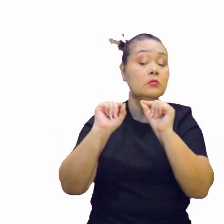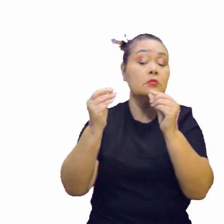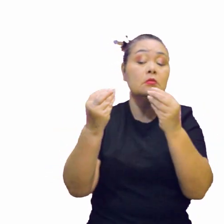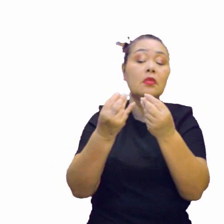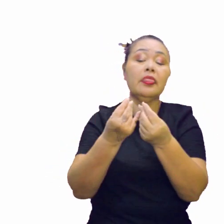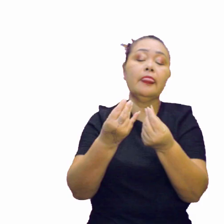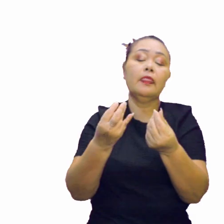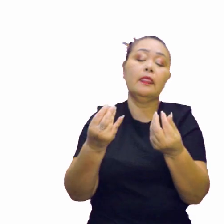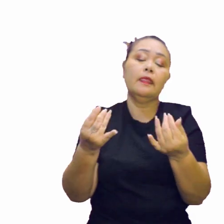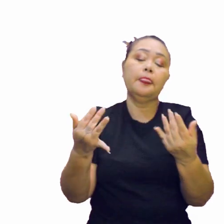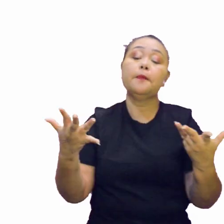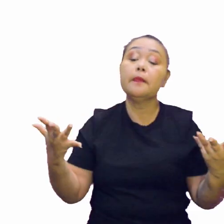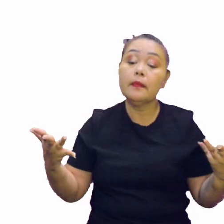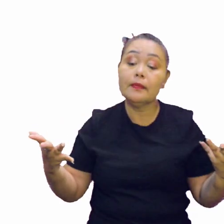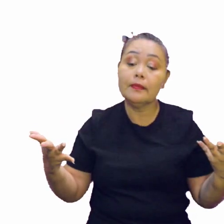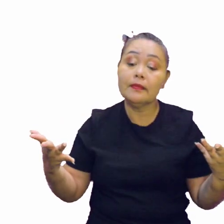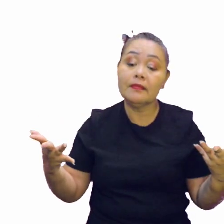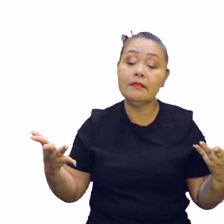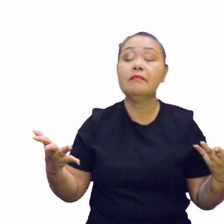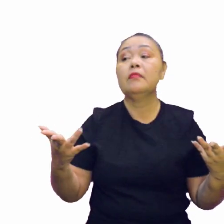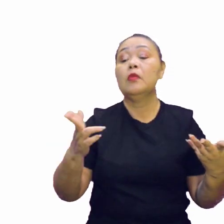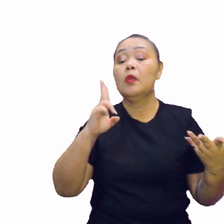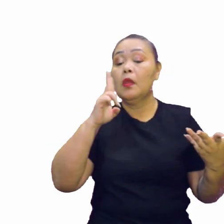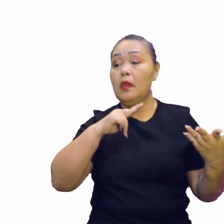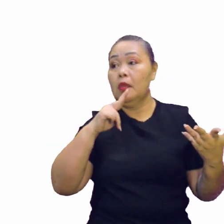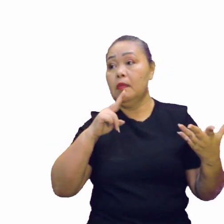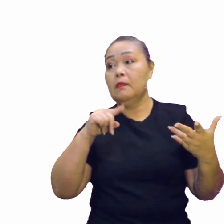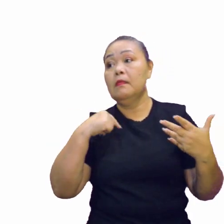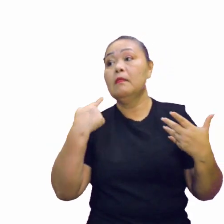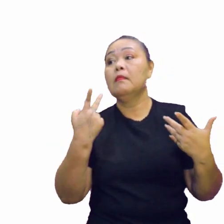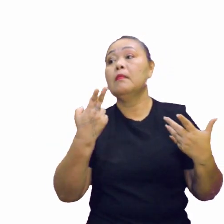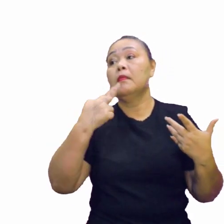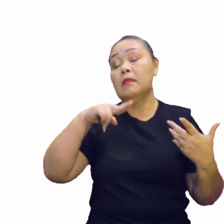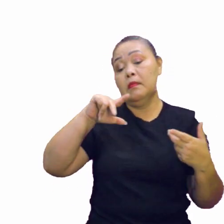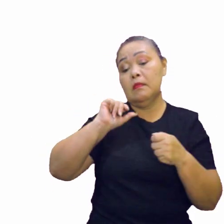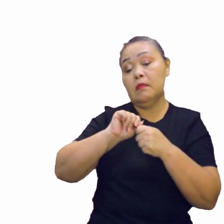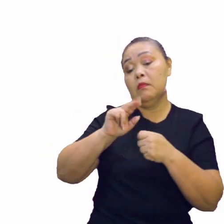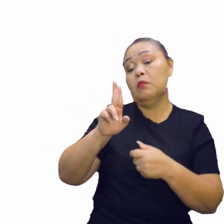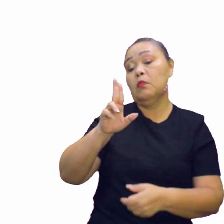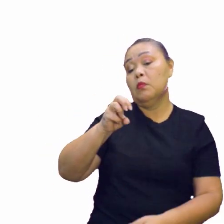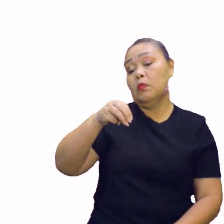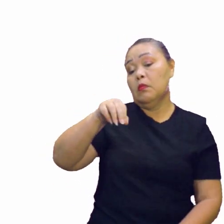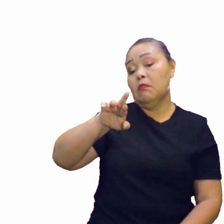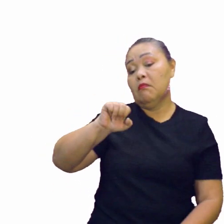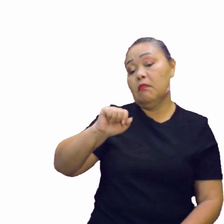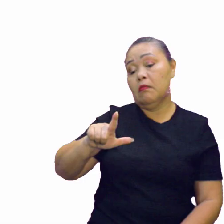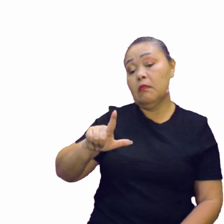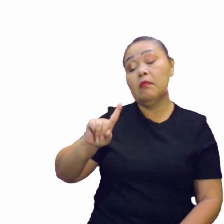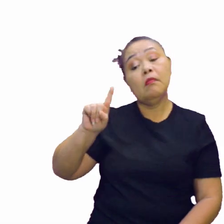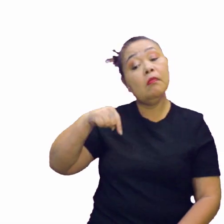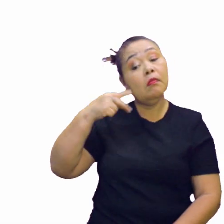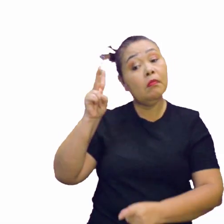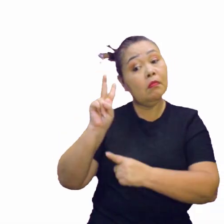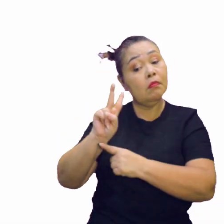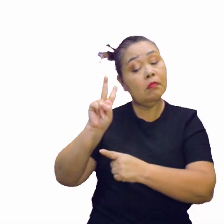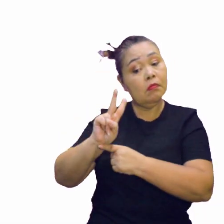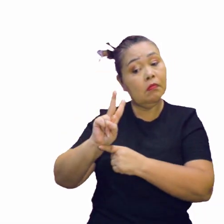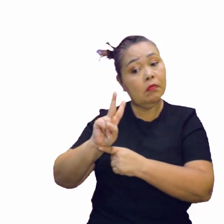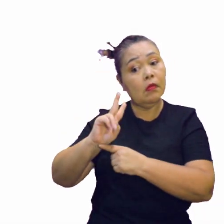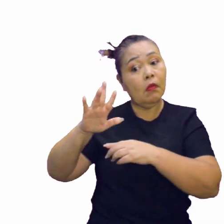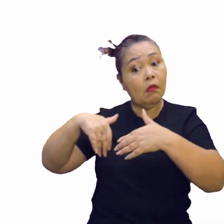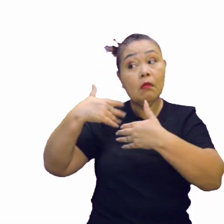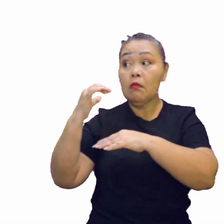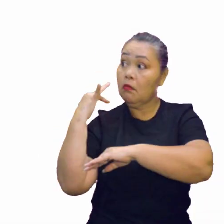decomposição dos nutrientes, dos minerais, para a manutenção de uma demanda